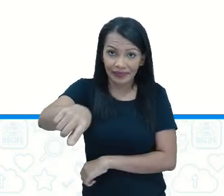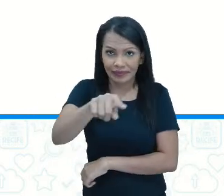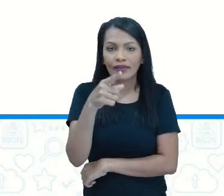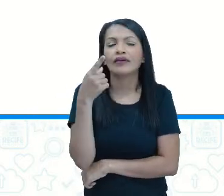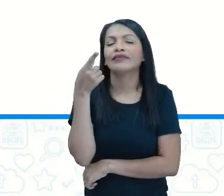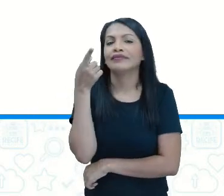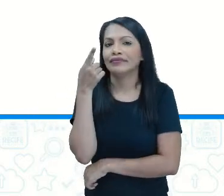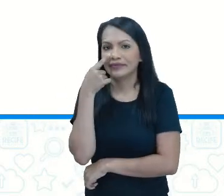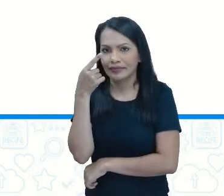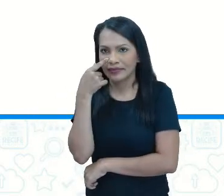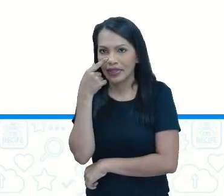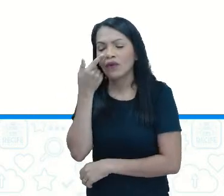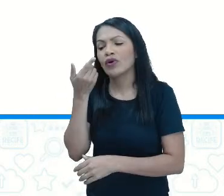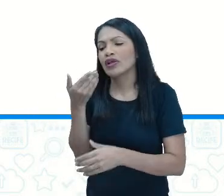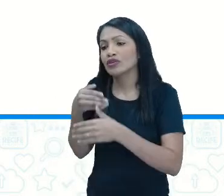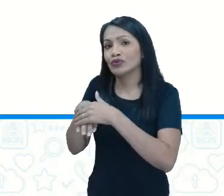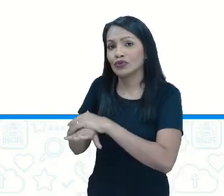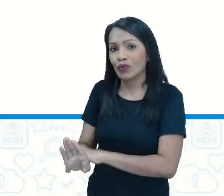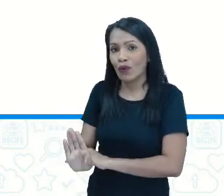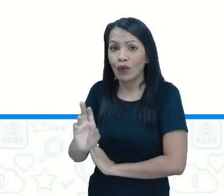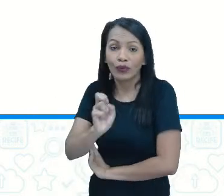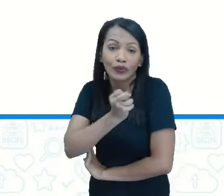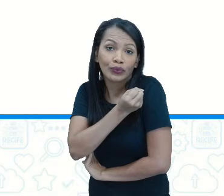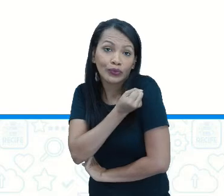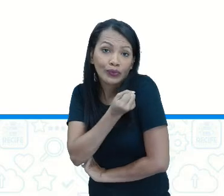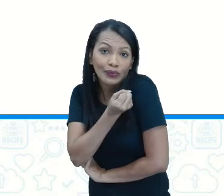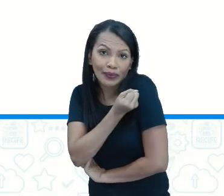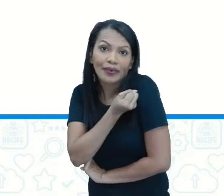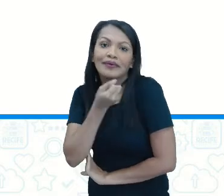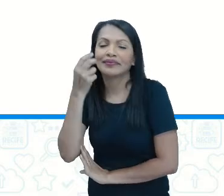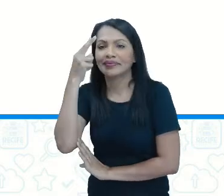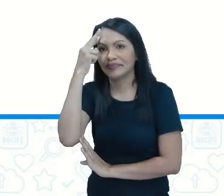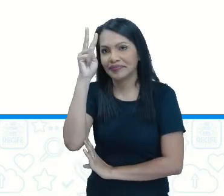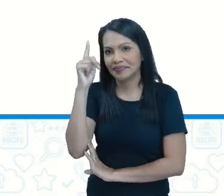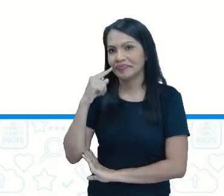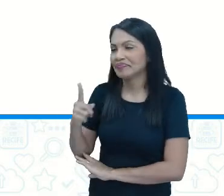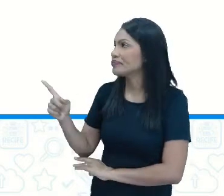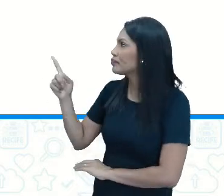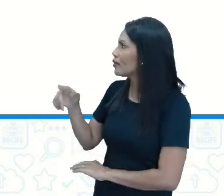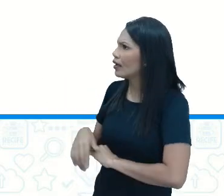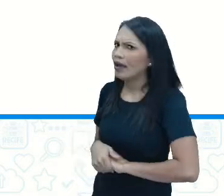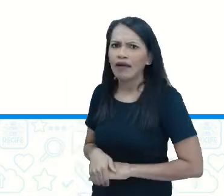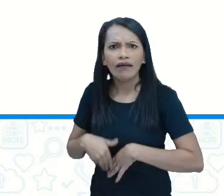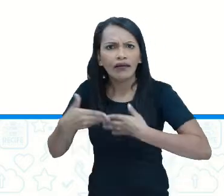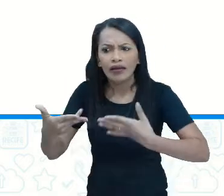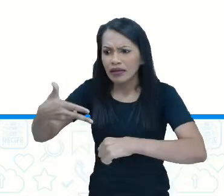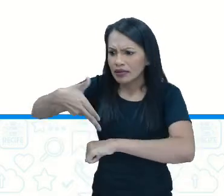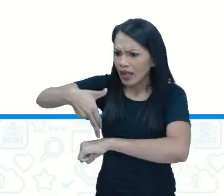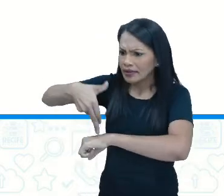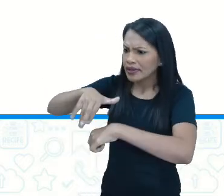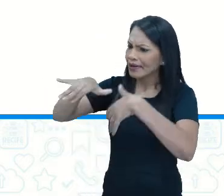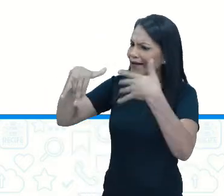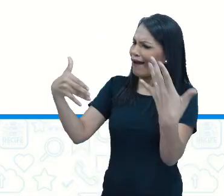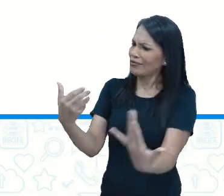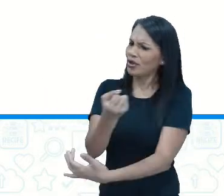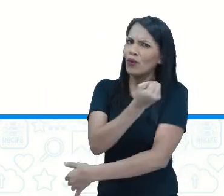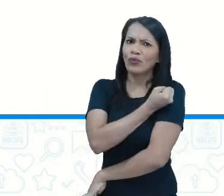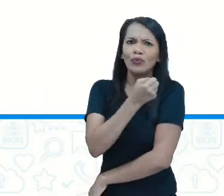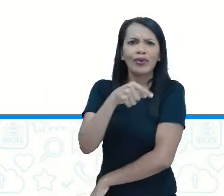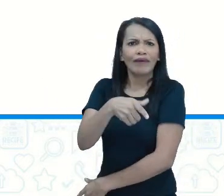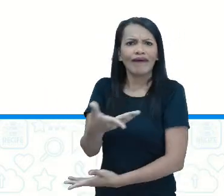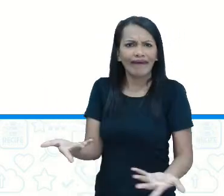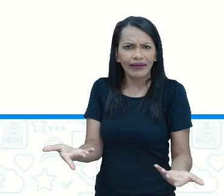ele esconde os numerais nessa história, né? O Saci, cadê o número que estava aqui? É